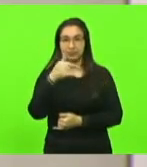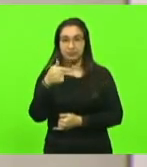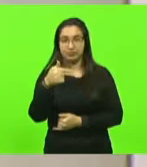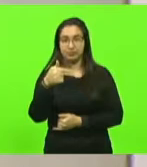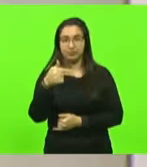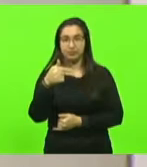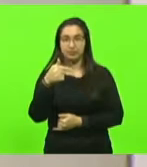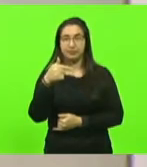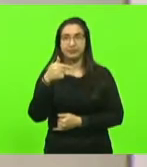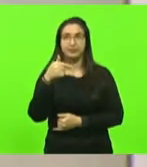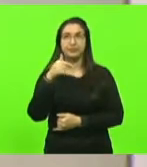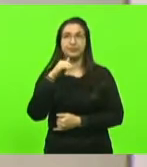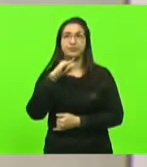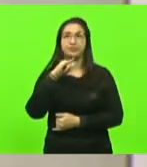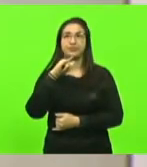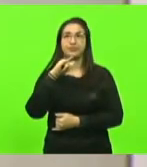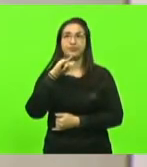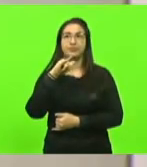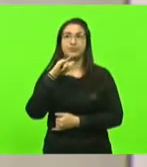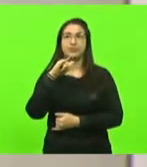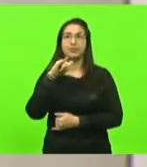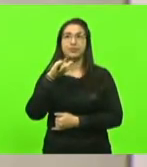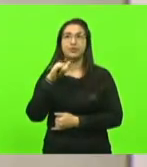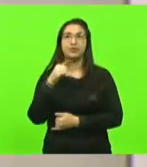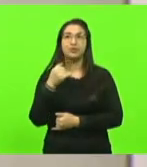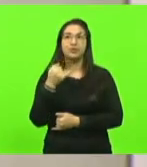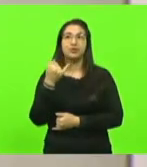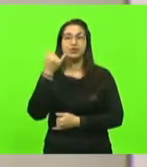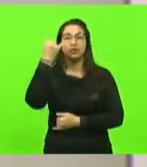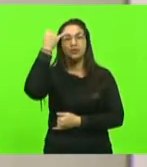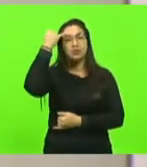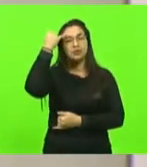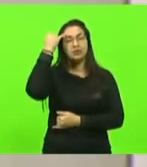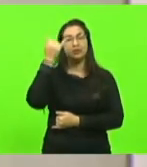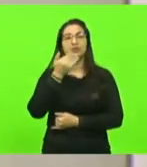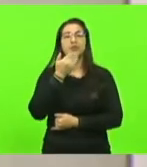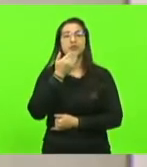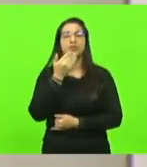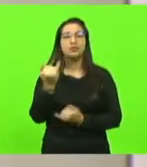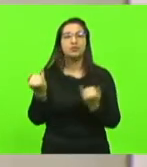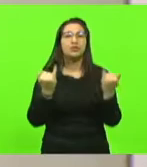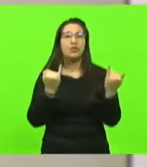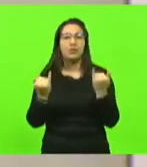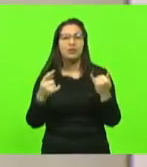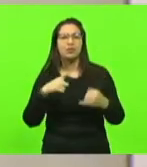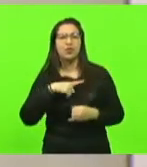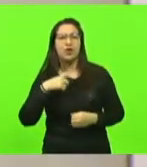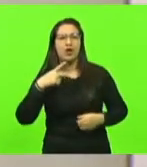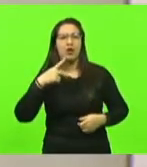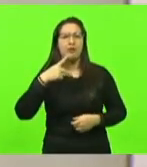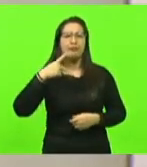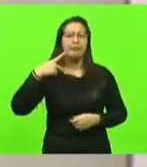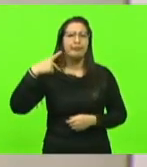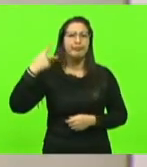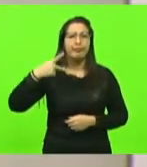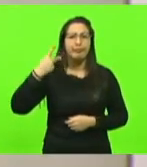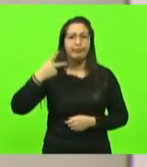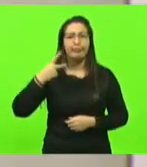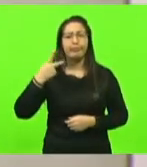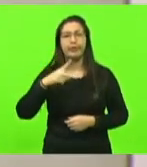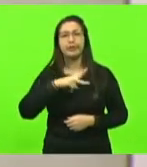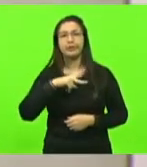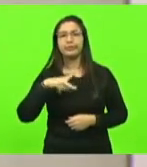Mioto, solicitando ao secretário de Estado da Saúde informações acerca das políticas públicas que têm sido adotadas para